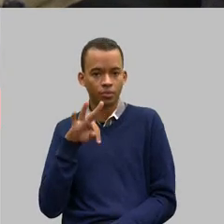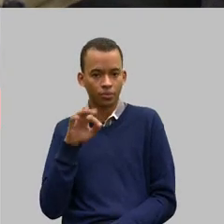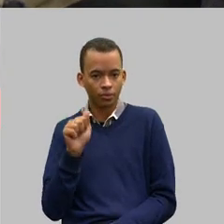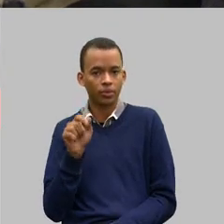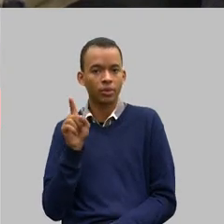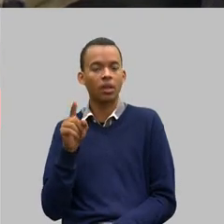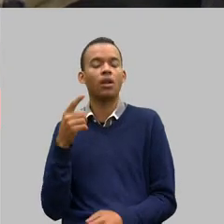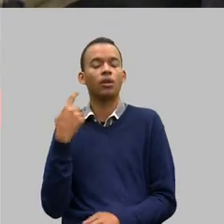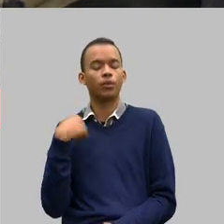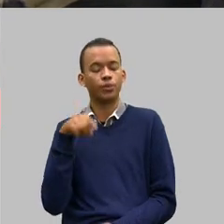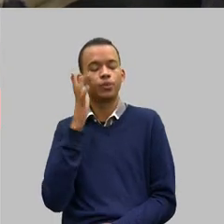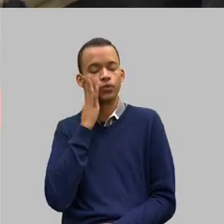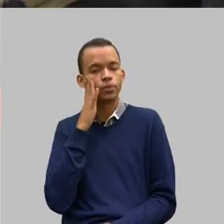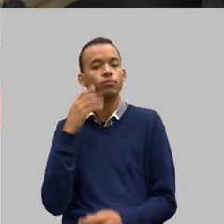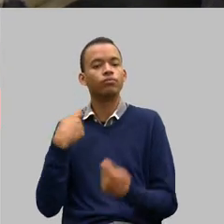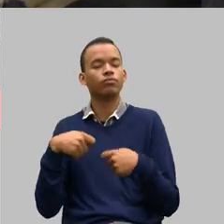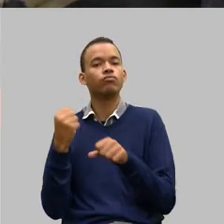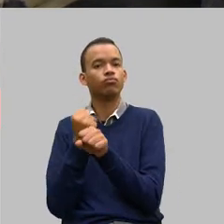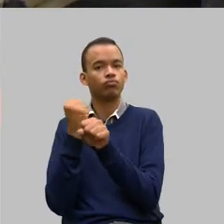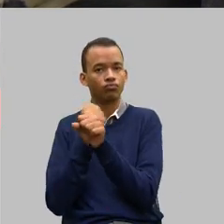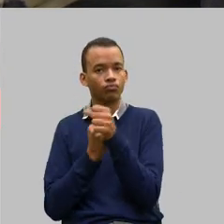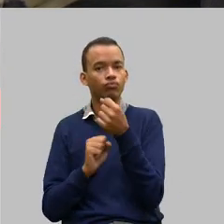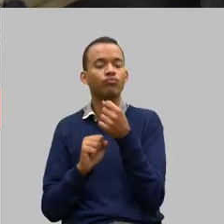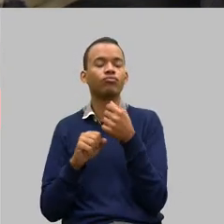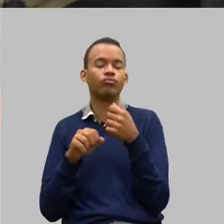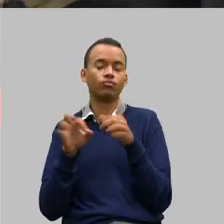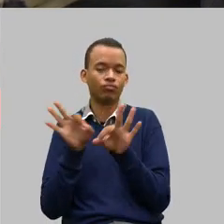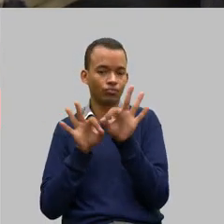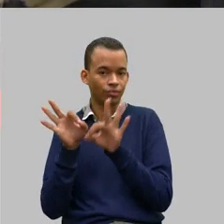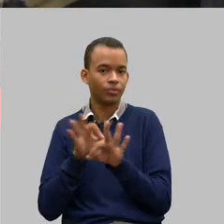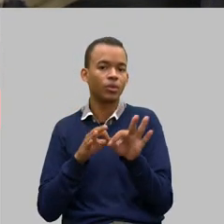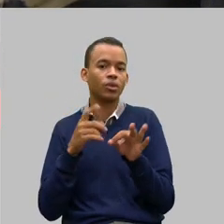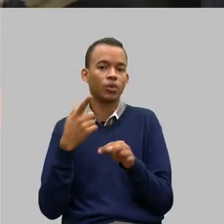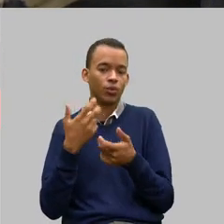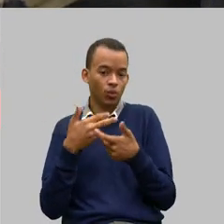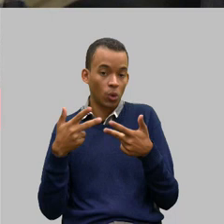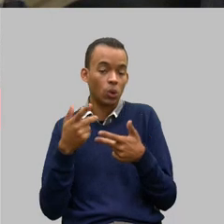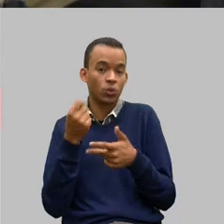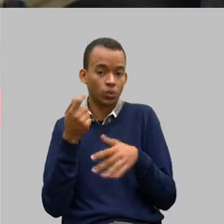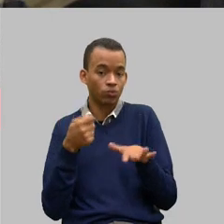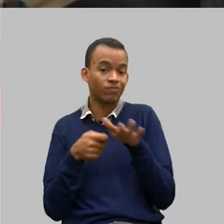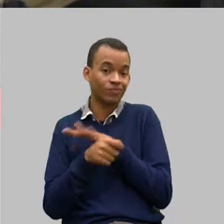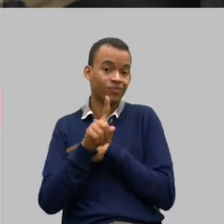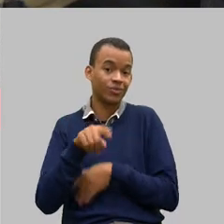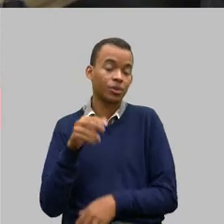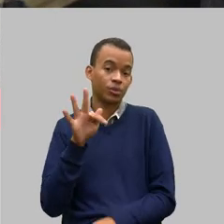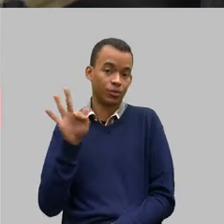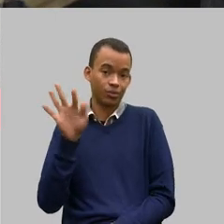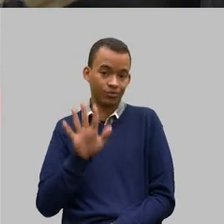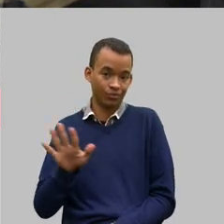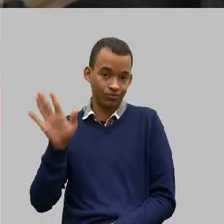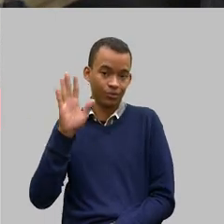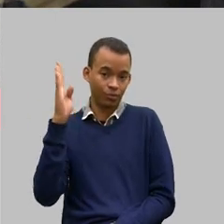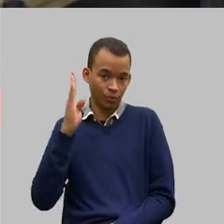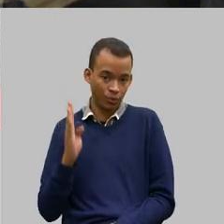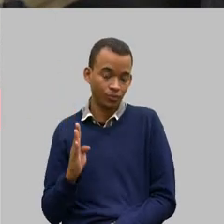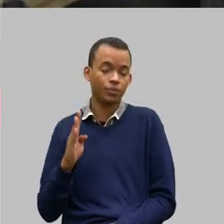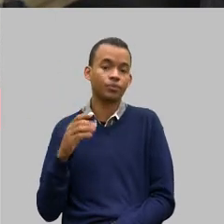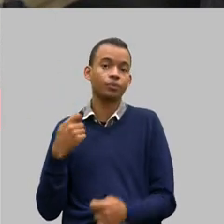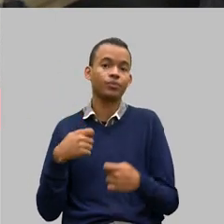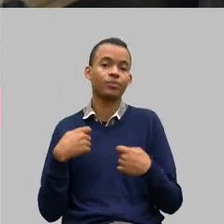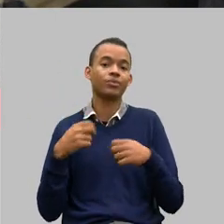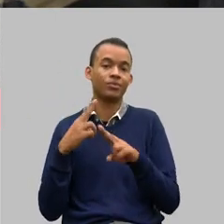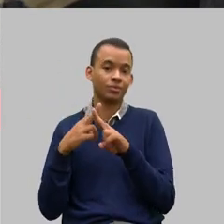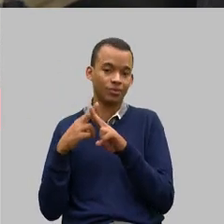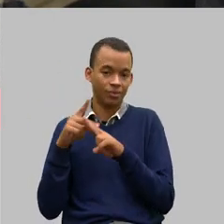dessa obra a gente construi Um Caminho Para viabilizar recursos que passa por recursos federais então a gente precisa das aprovações da caixa